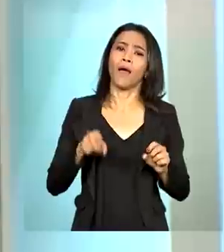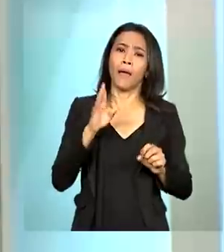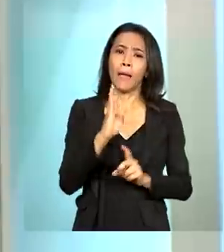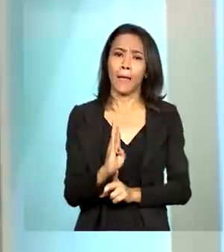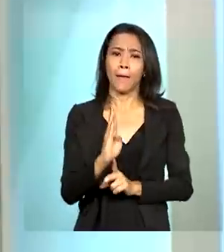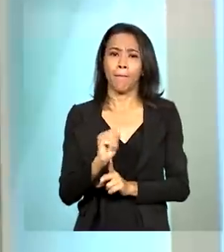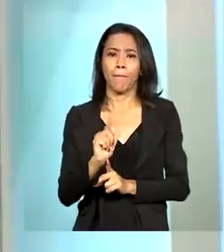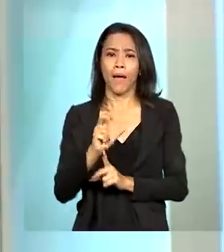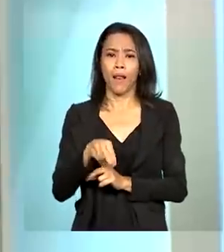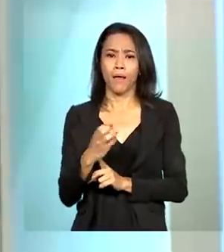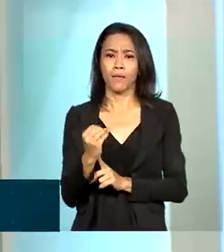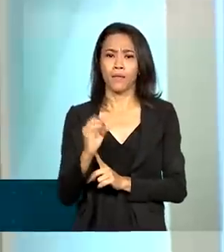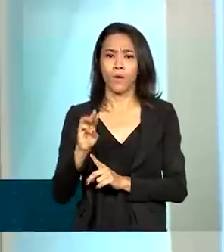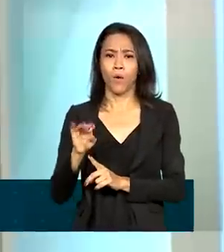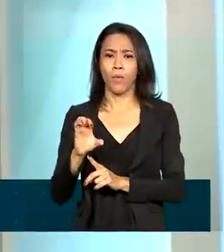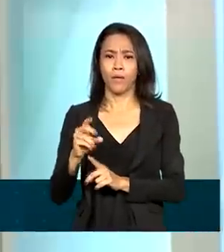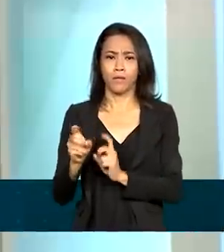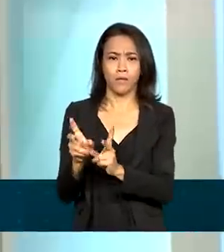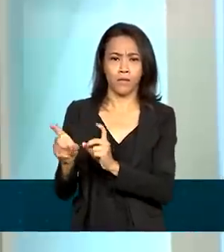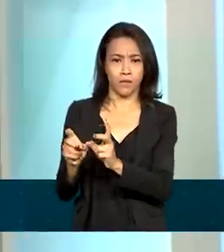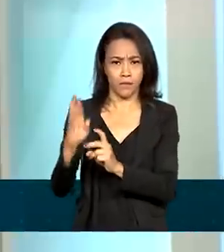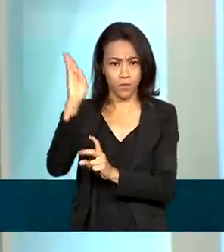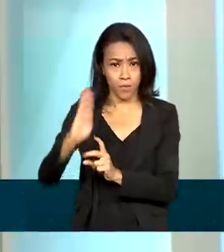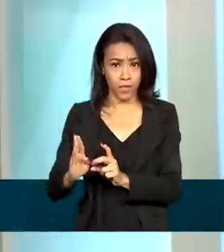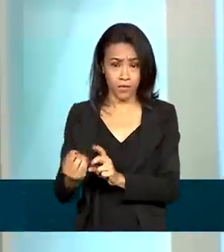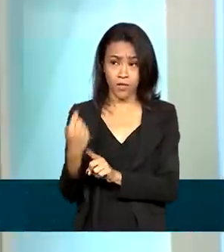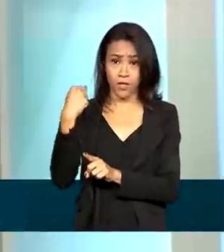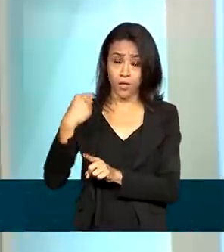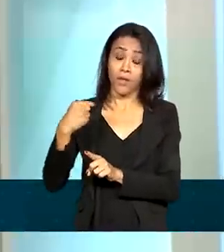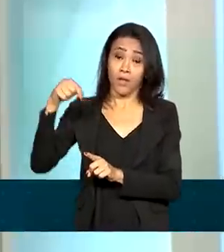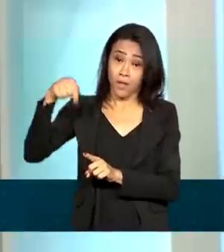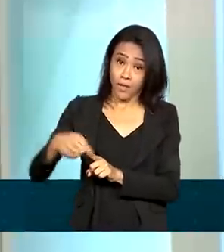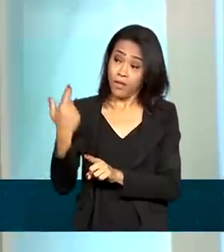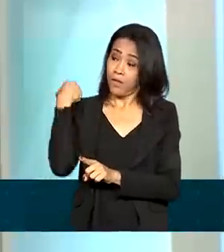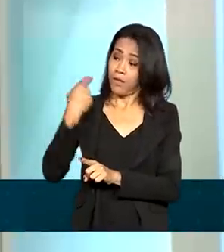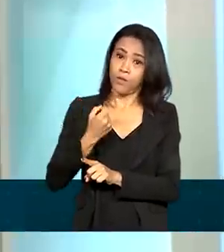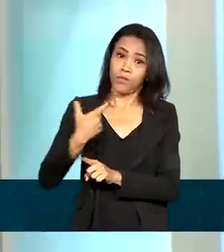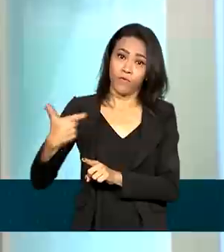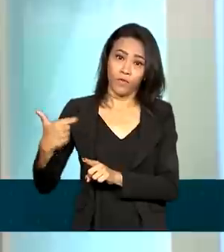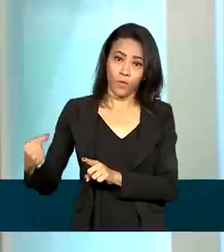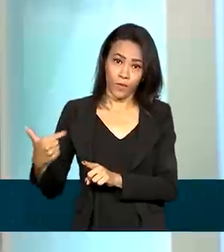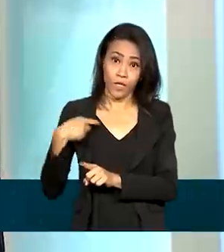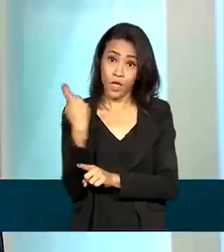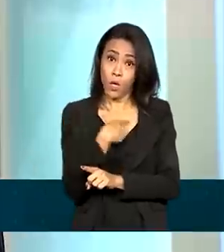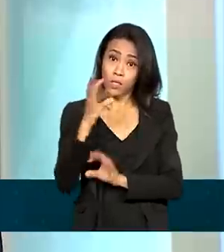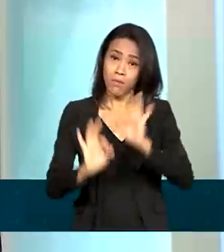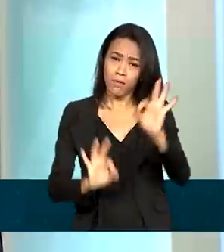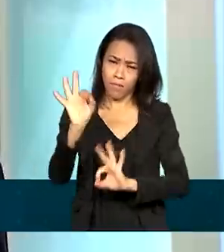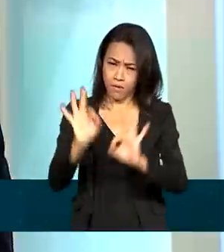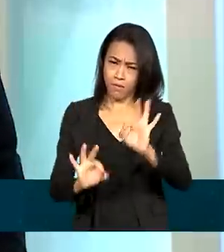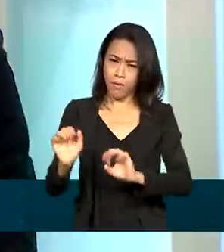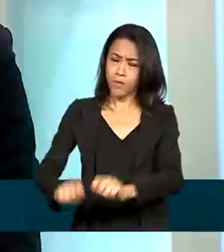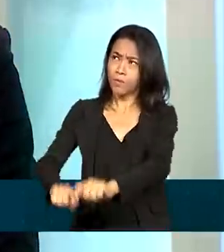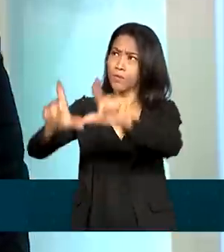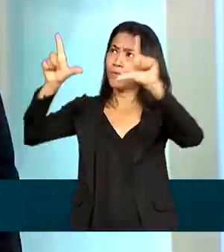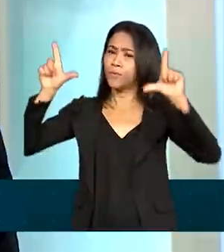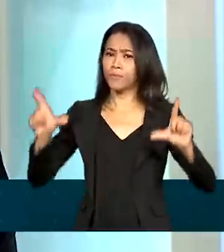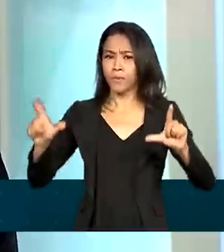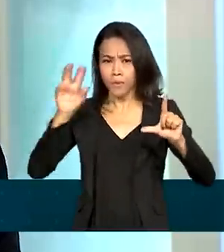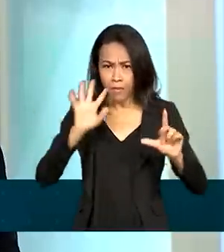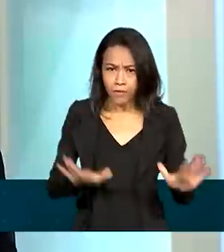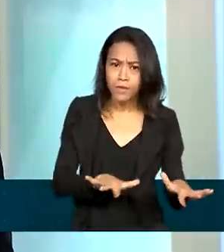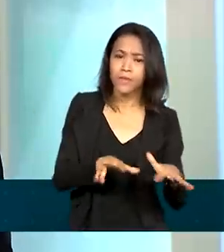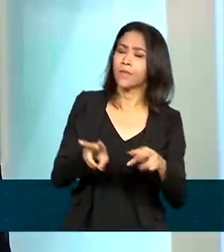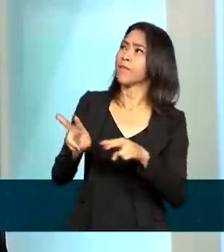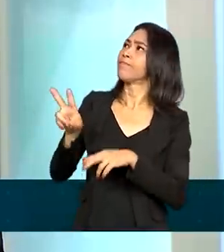Brasileira de 2022 e para tratar de um tema tão importante a nossa equipe de produção preparou uma arte para você telespectador que passamos